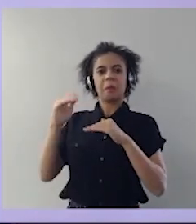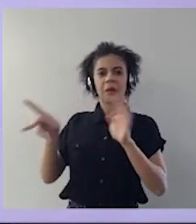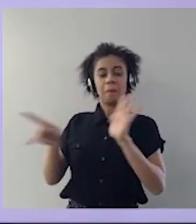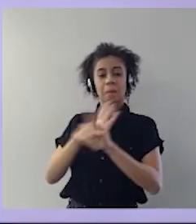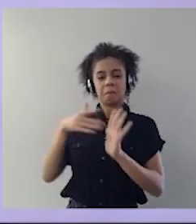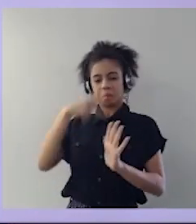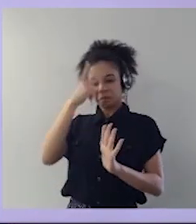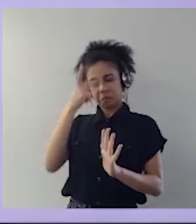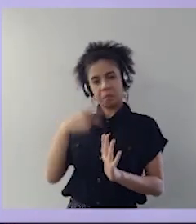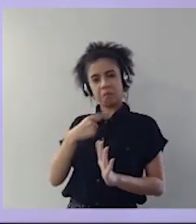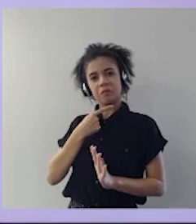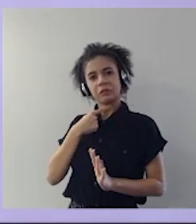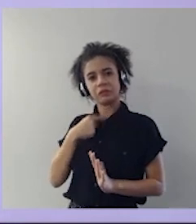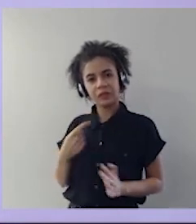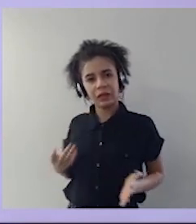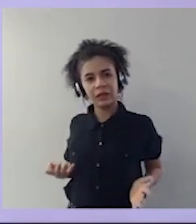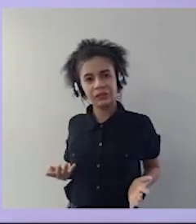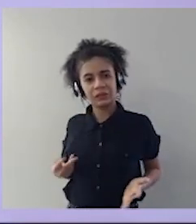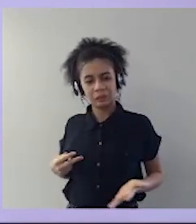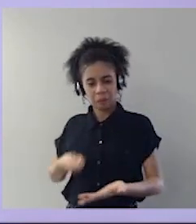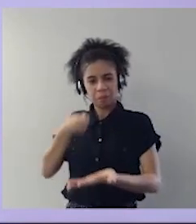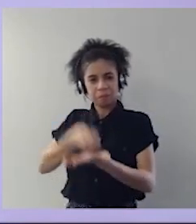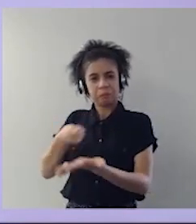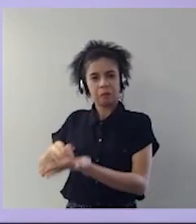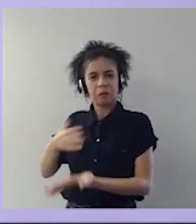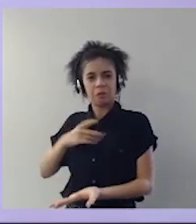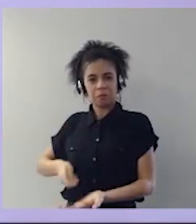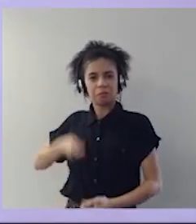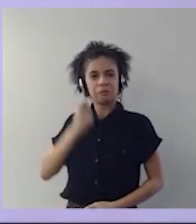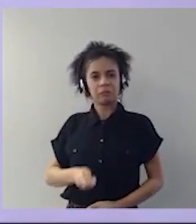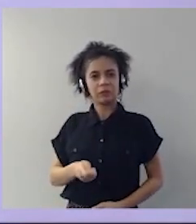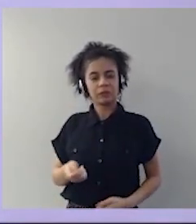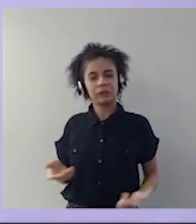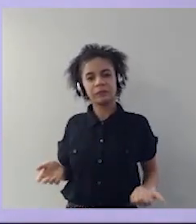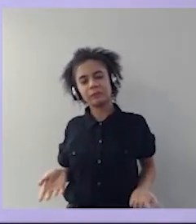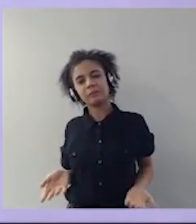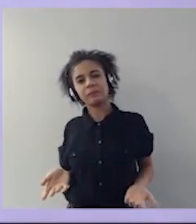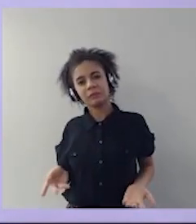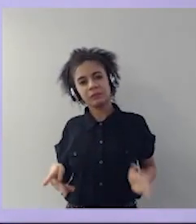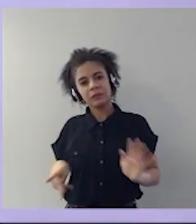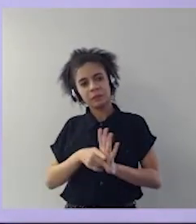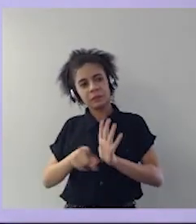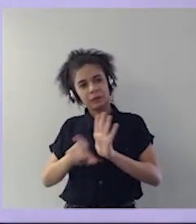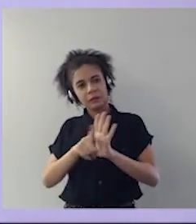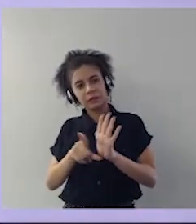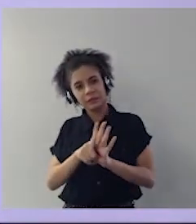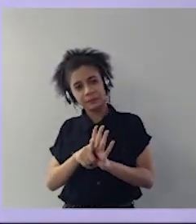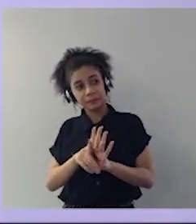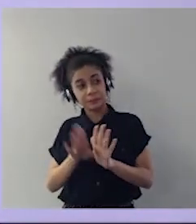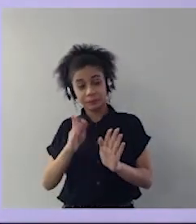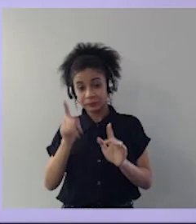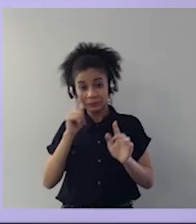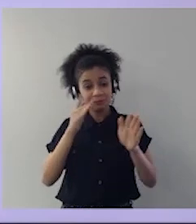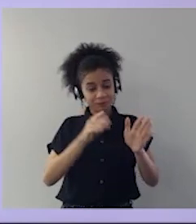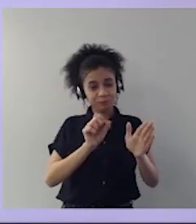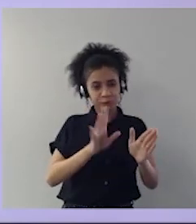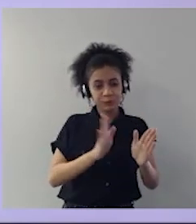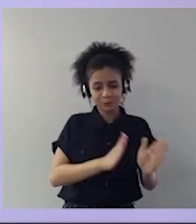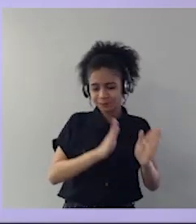exercer de uma forma abusiva as competências que lhe foram imputadas em lei. E, por outro